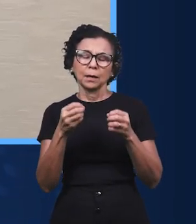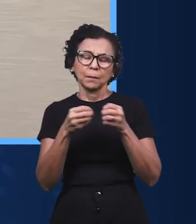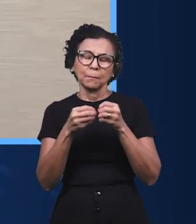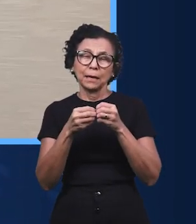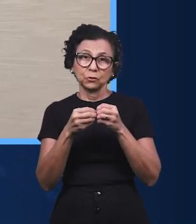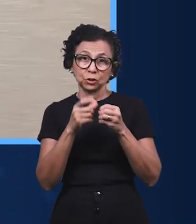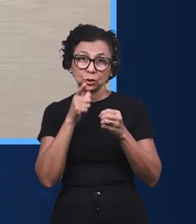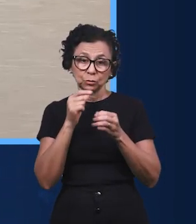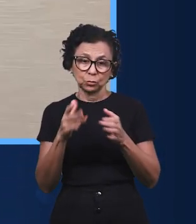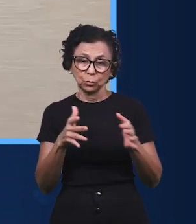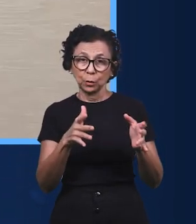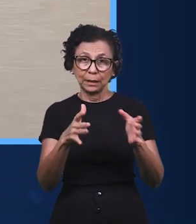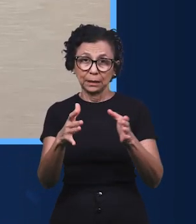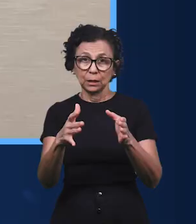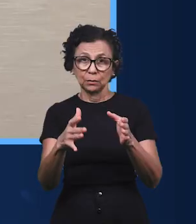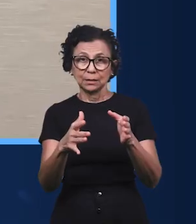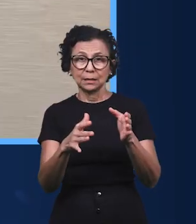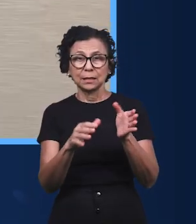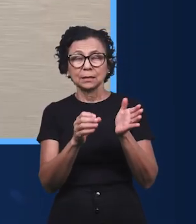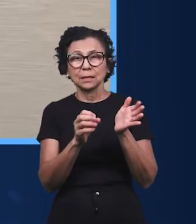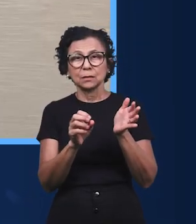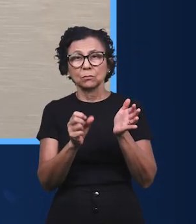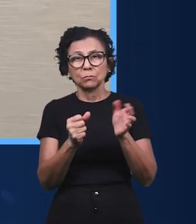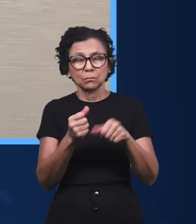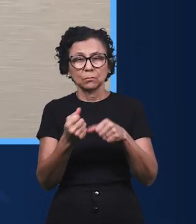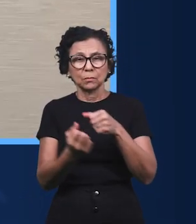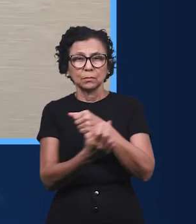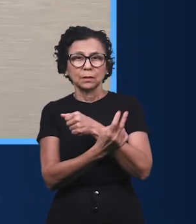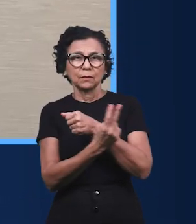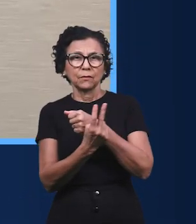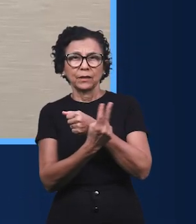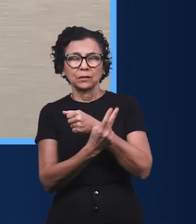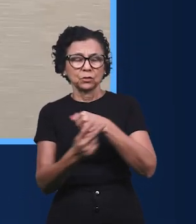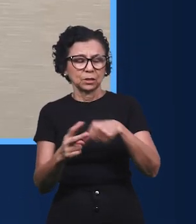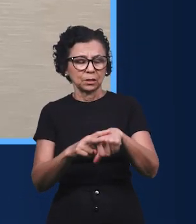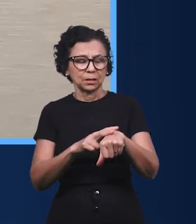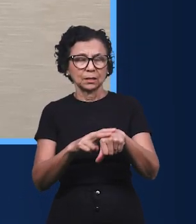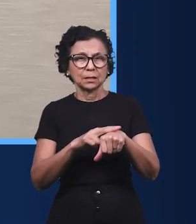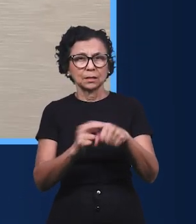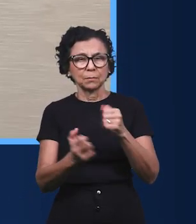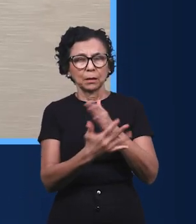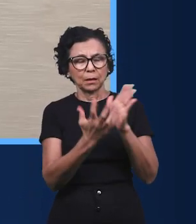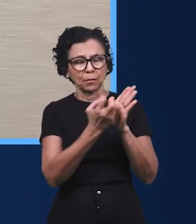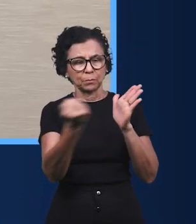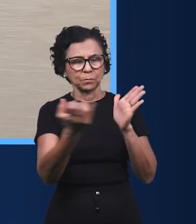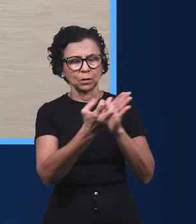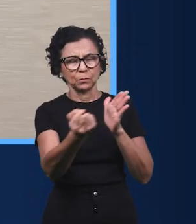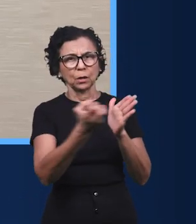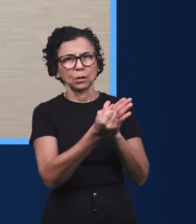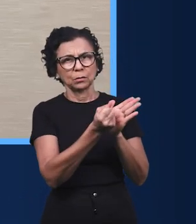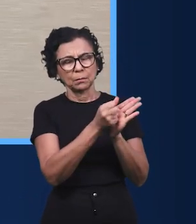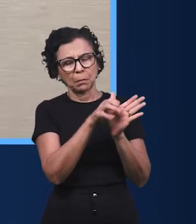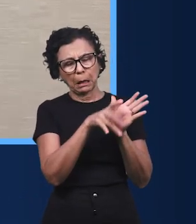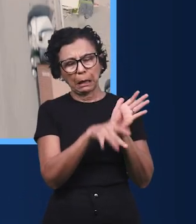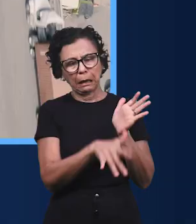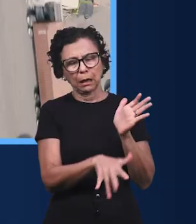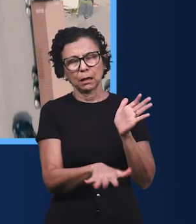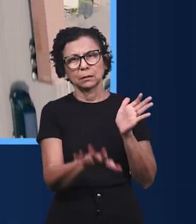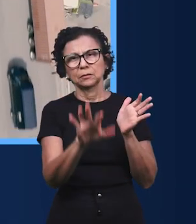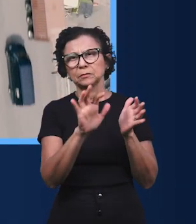são removidas. A gente tem um problema muito comum nas grandes cidades, que é a impermeabilização do solo, ou